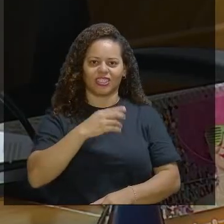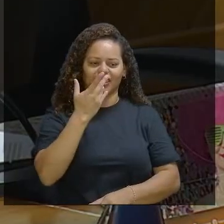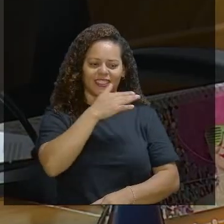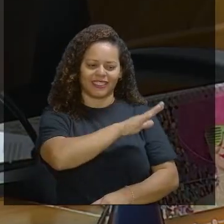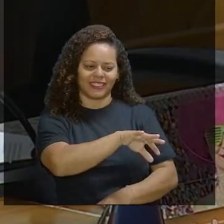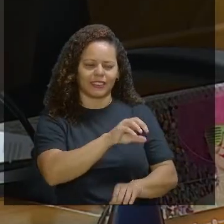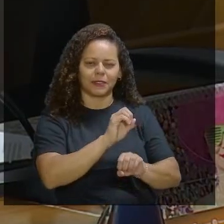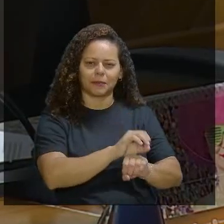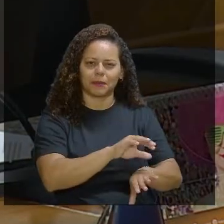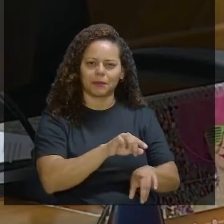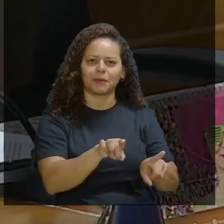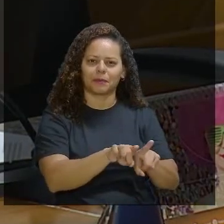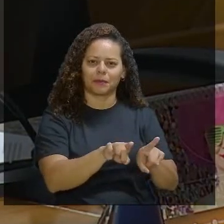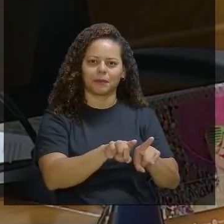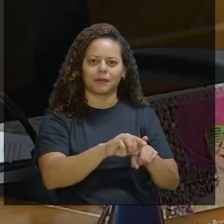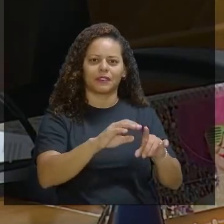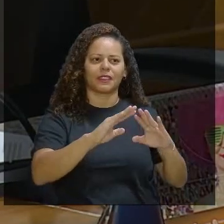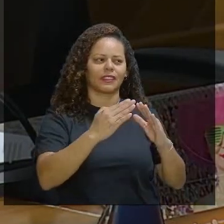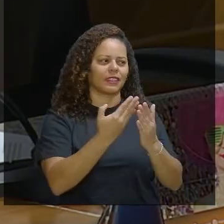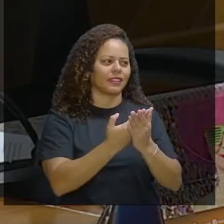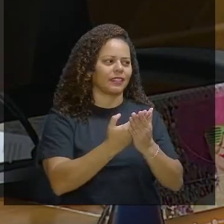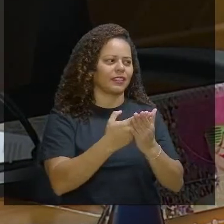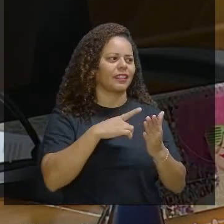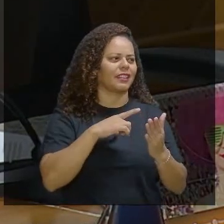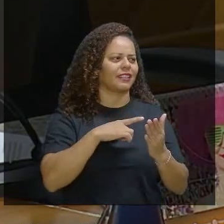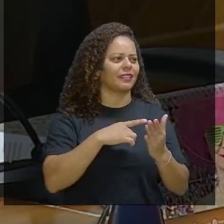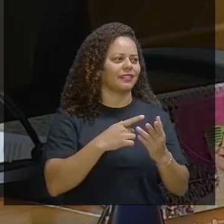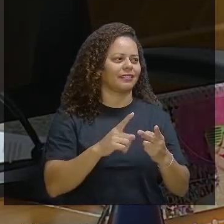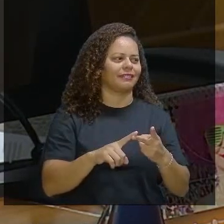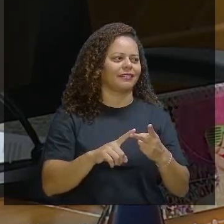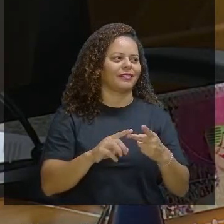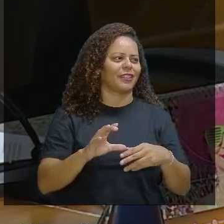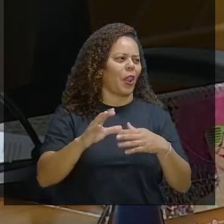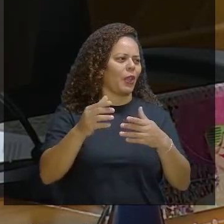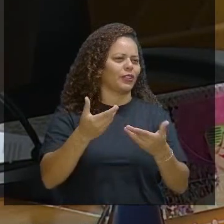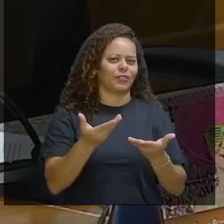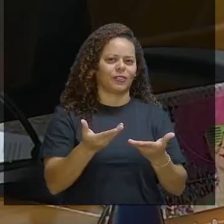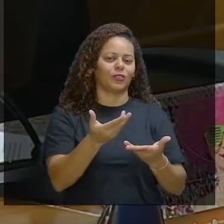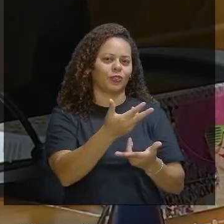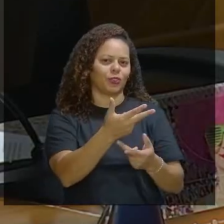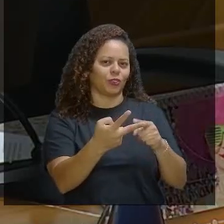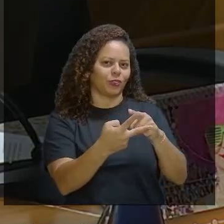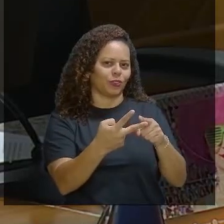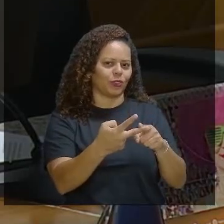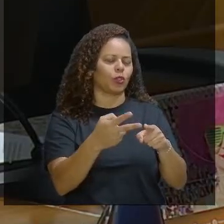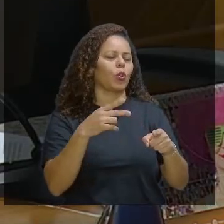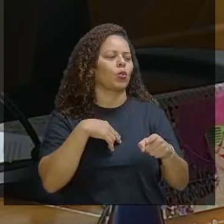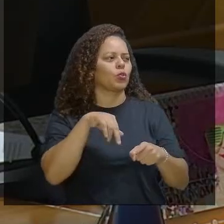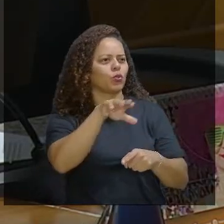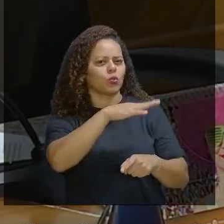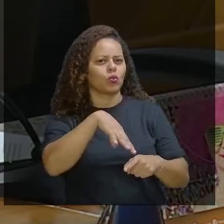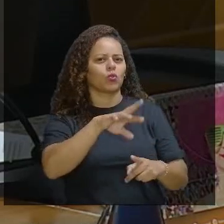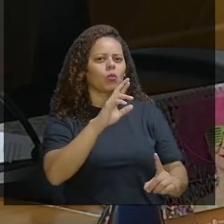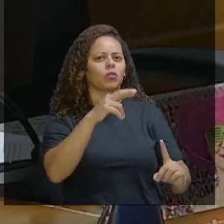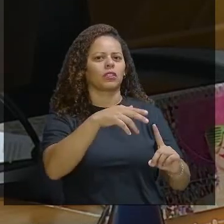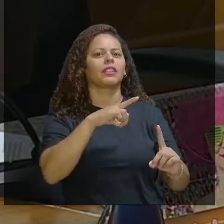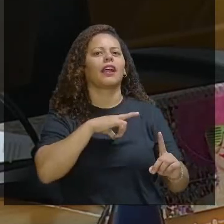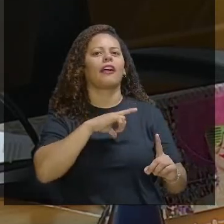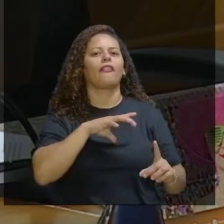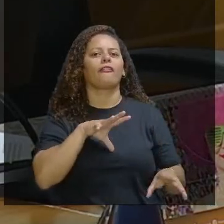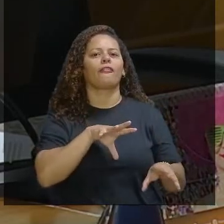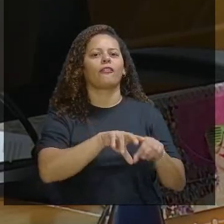social, na Escola Mannermann e no Colégio Afonso Arinos, instituição reconhecida pela formação técnica